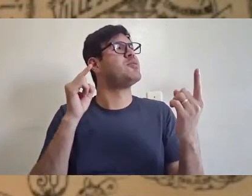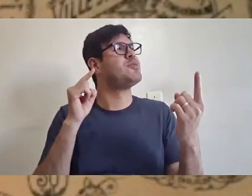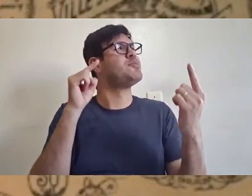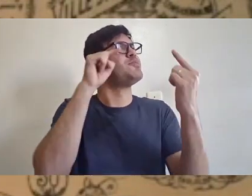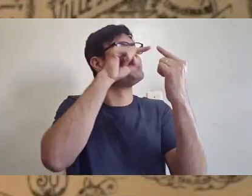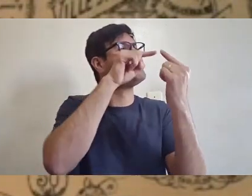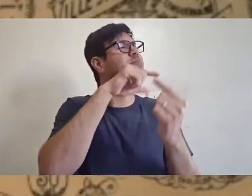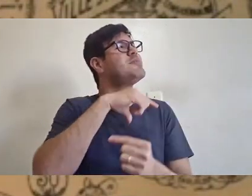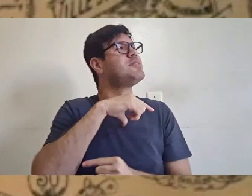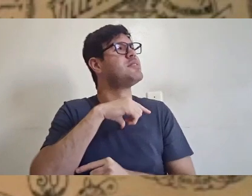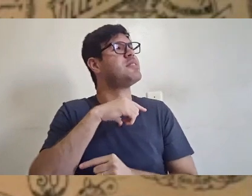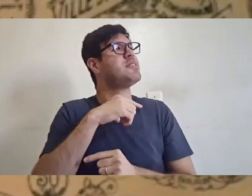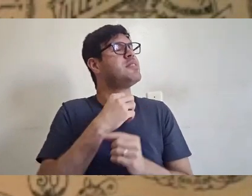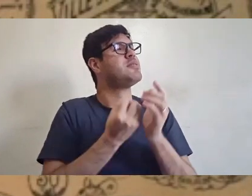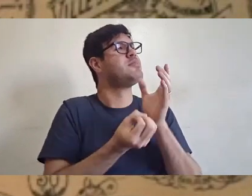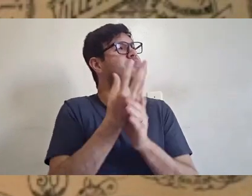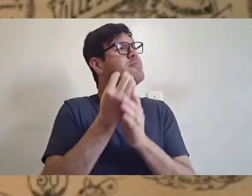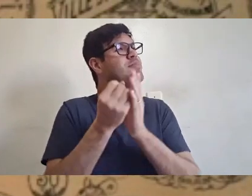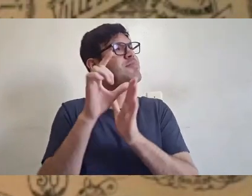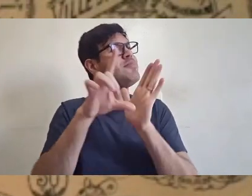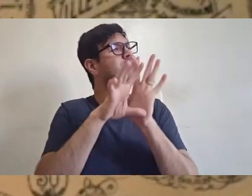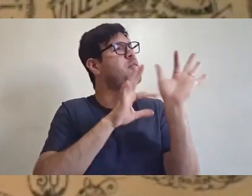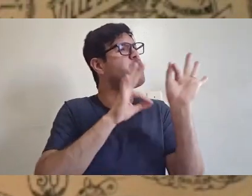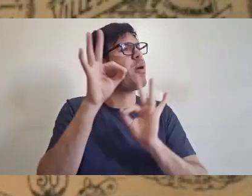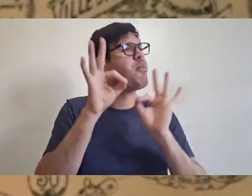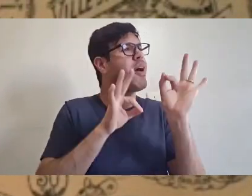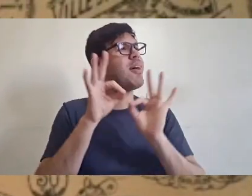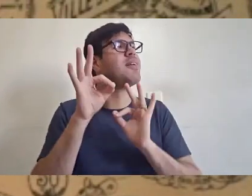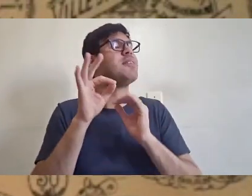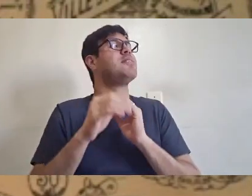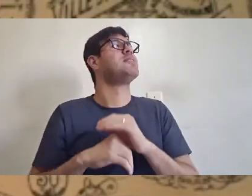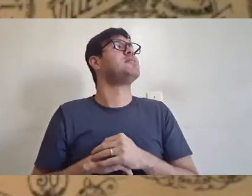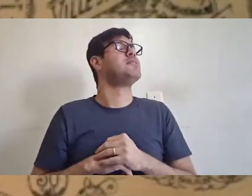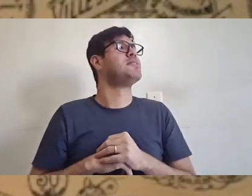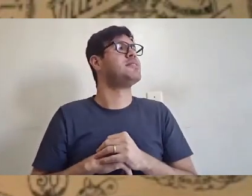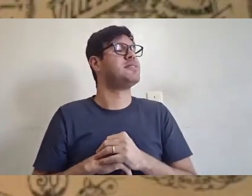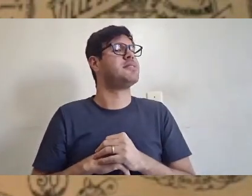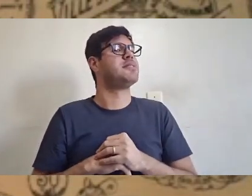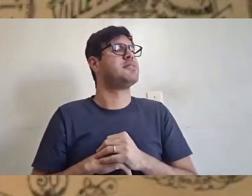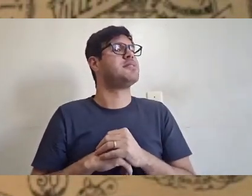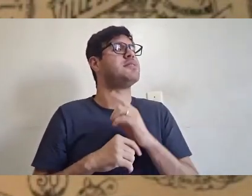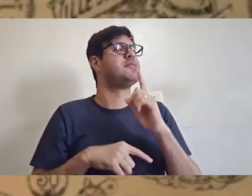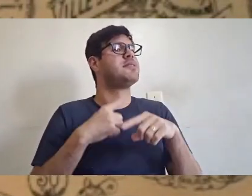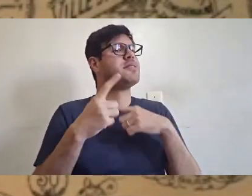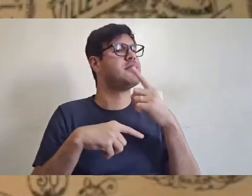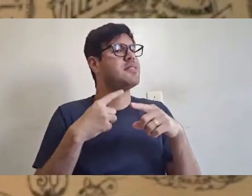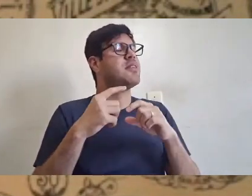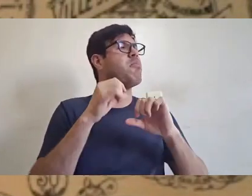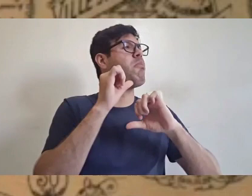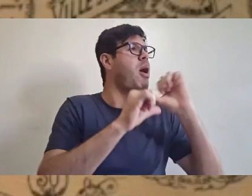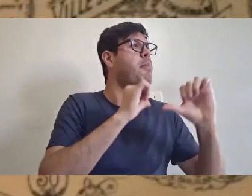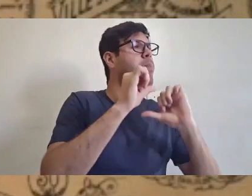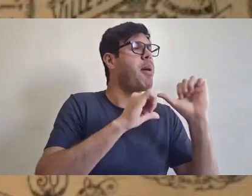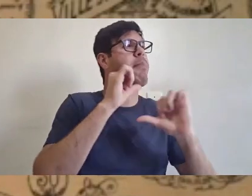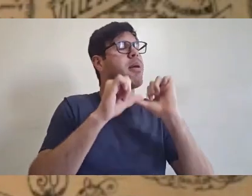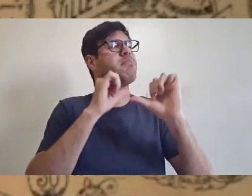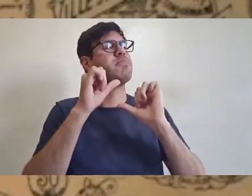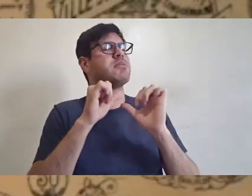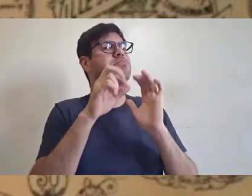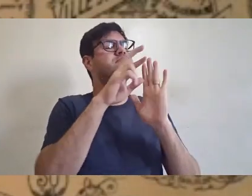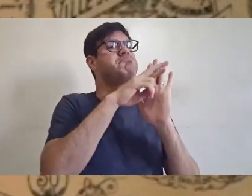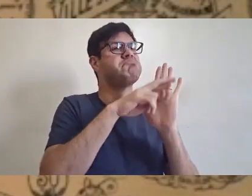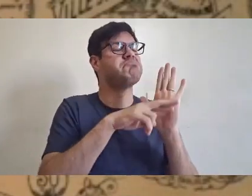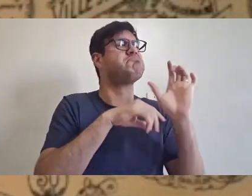de produzir a nossa lei orgânica, que depois veio, vai com o adaptando, tempo, sendo modificada em alguns aspectos.